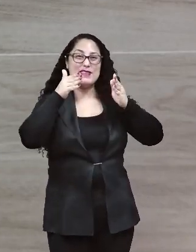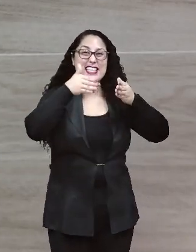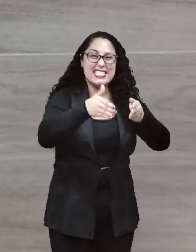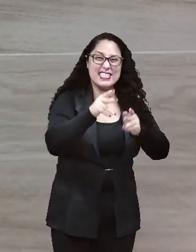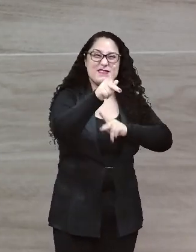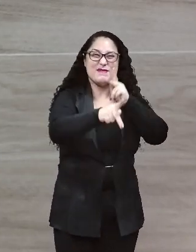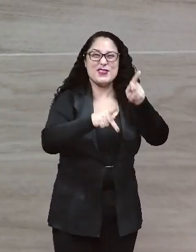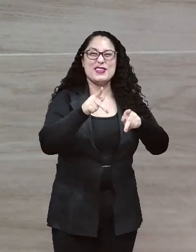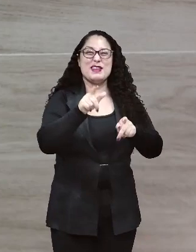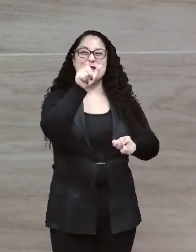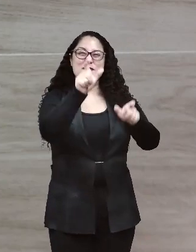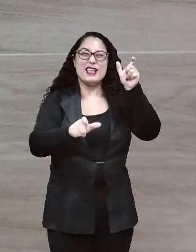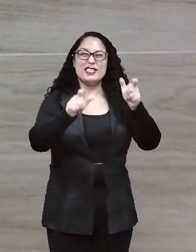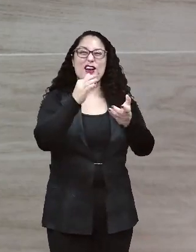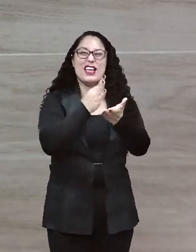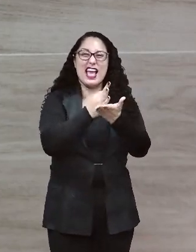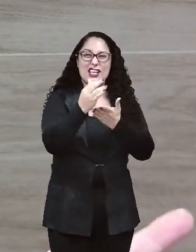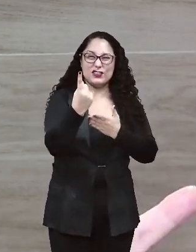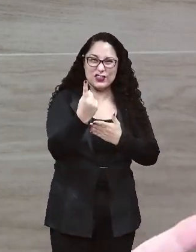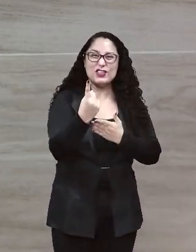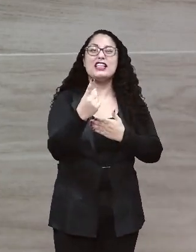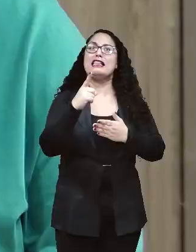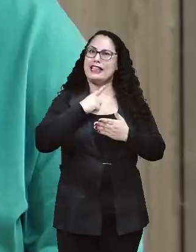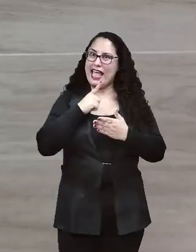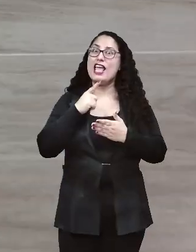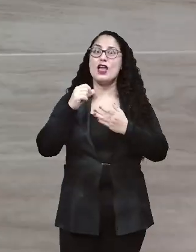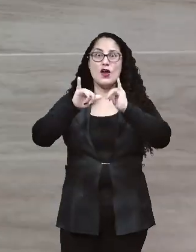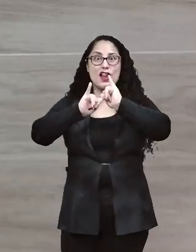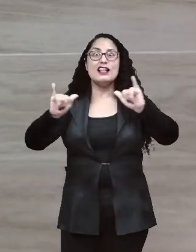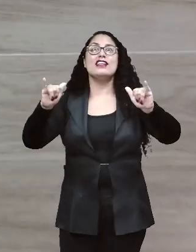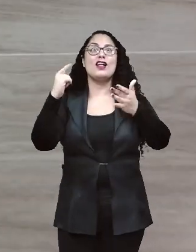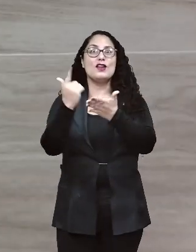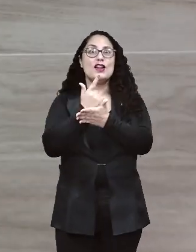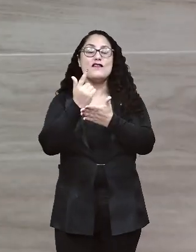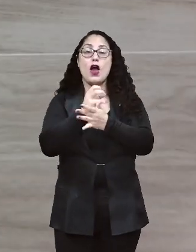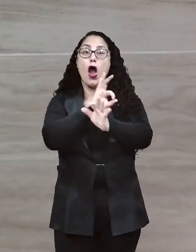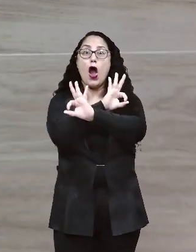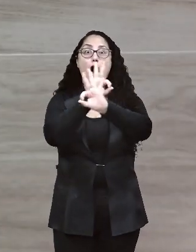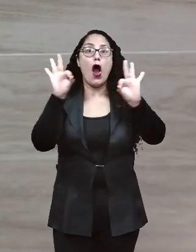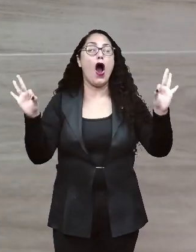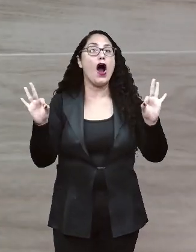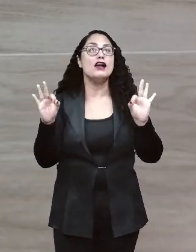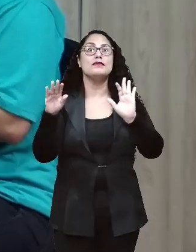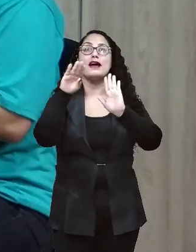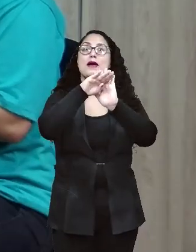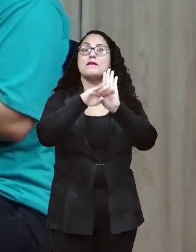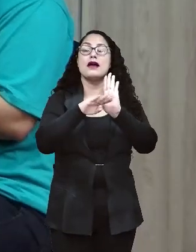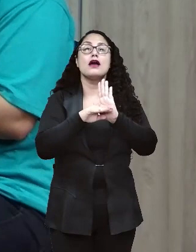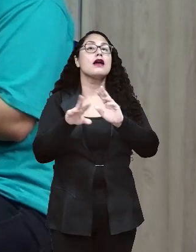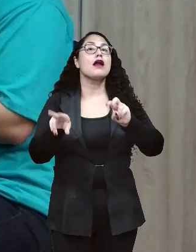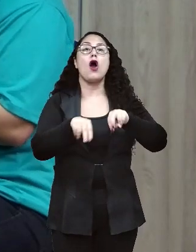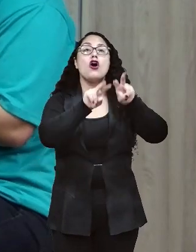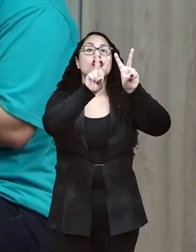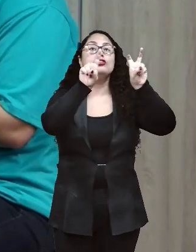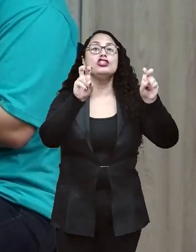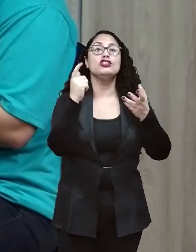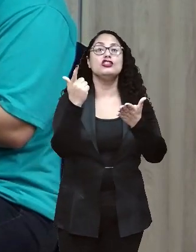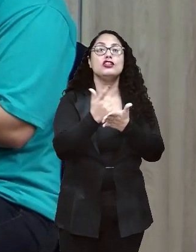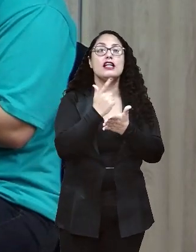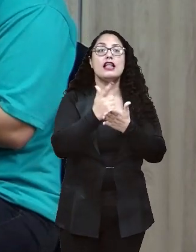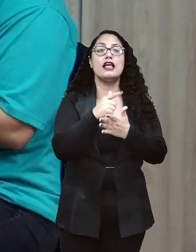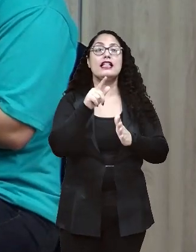professores do Riacho Fundo. Foi lançado um livro, né? Tem um Exato. livro, né? Muito bom livro, inclusive, ótimas receitas. Qual é o título do livro?